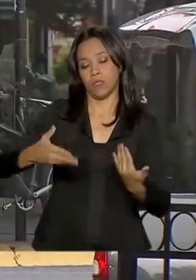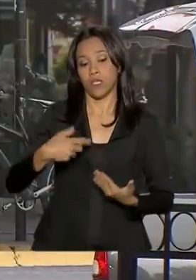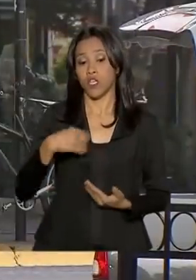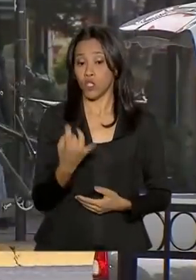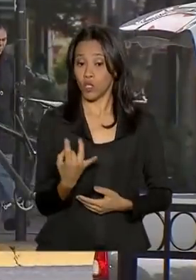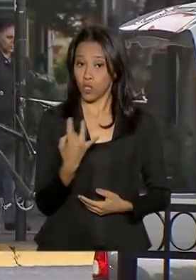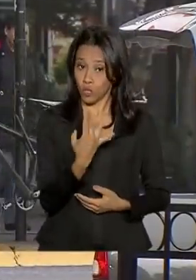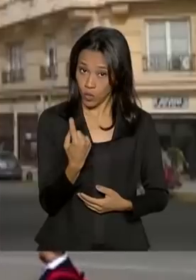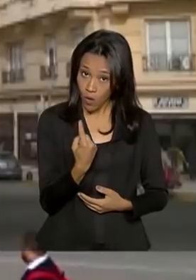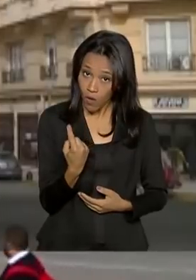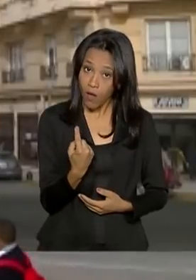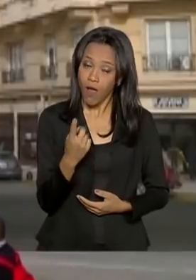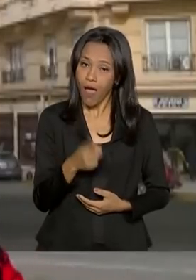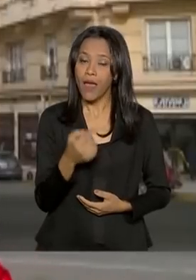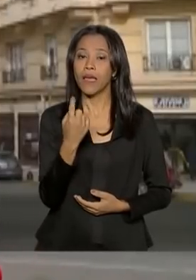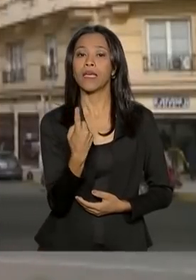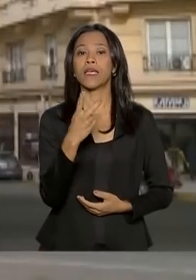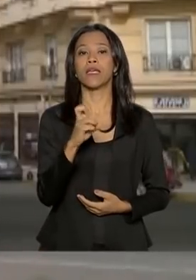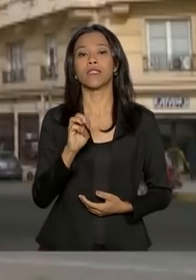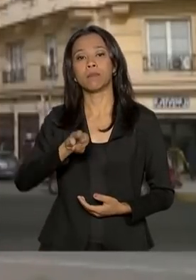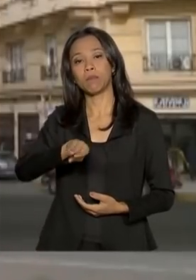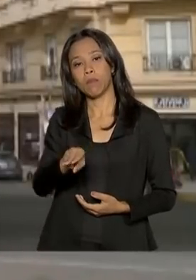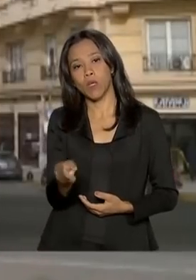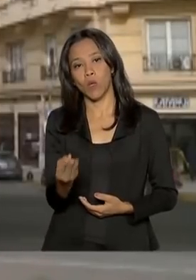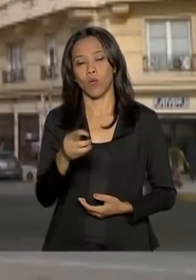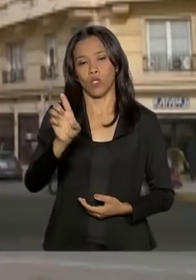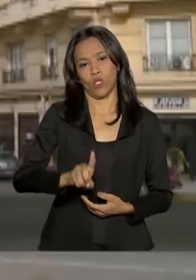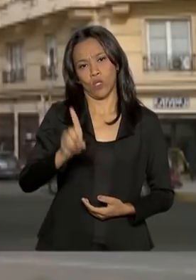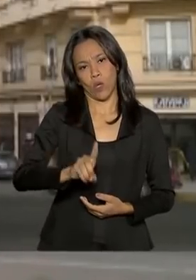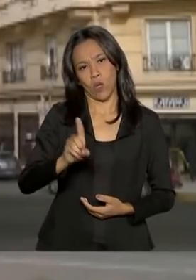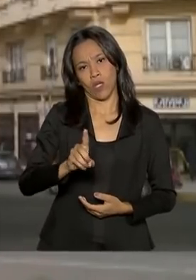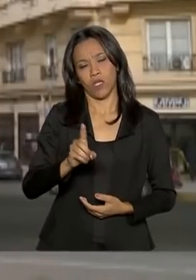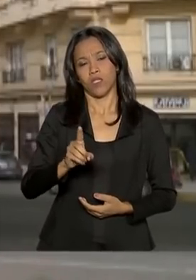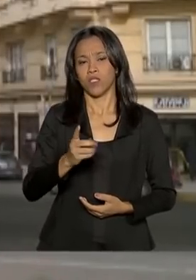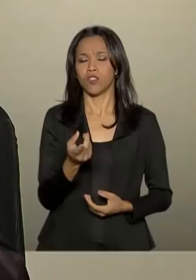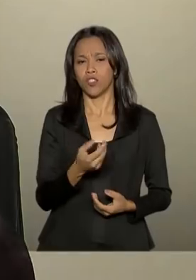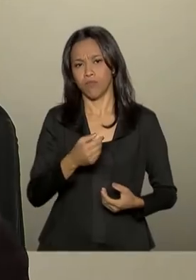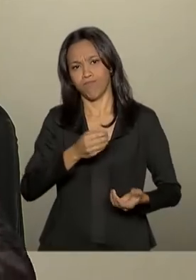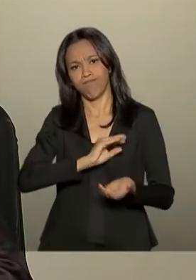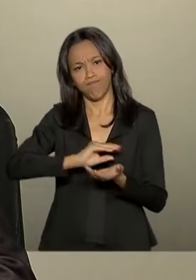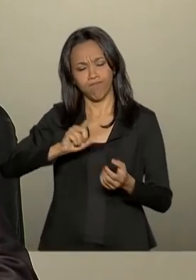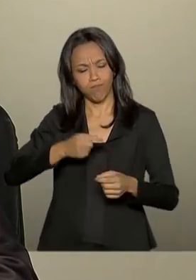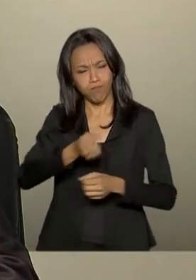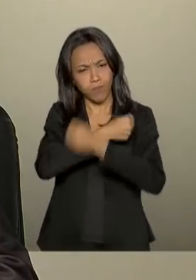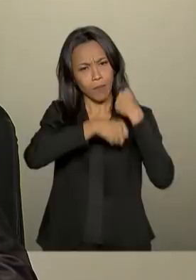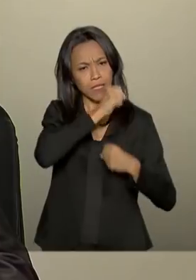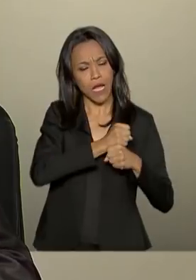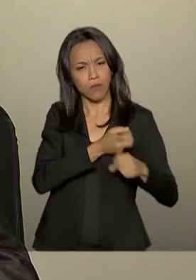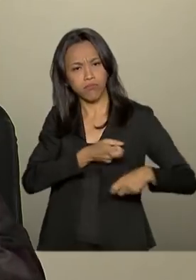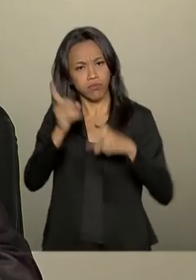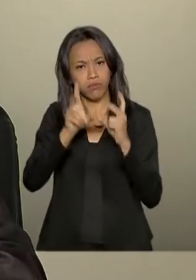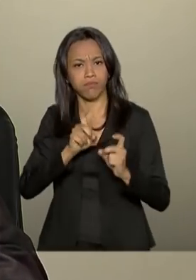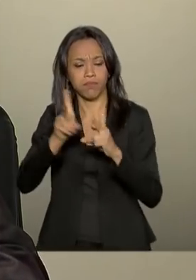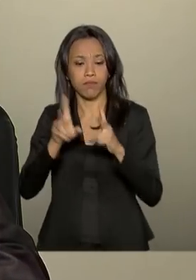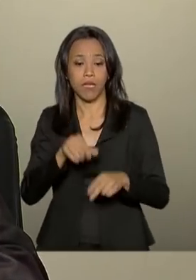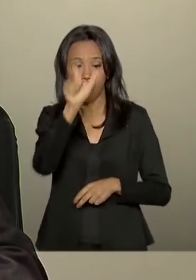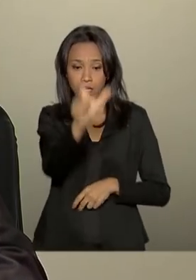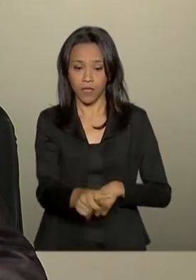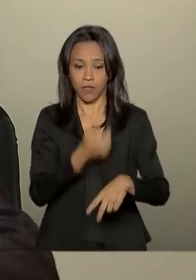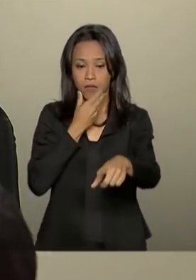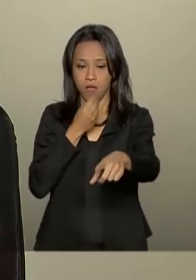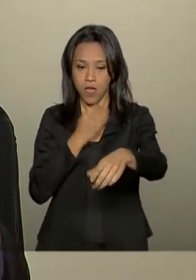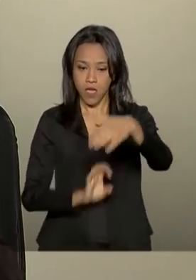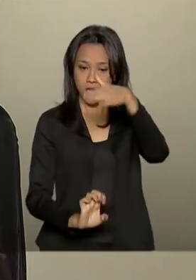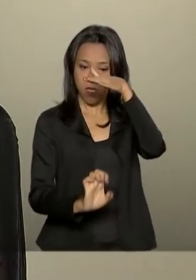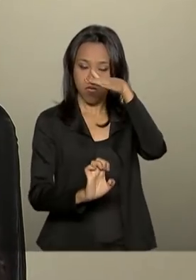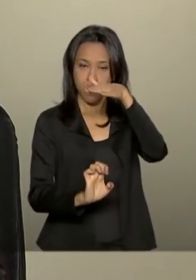corresponderam a 15 milhões de dólares em exportação no ano passado. Para esse empresário, diretor da